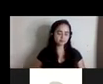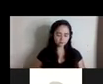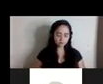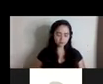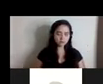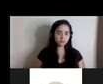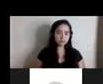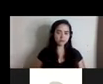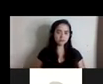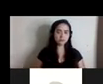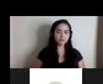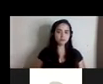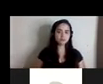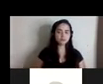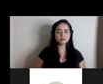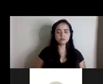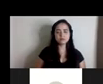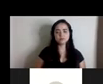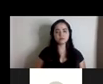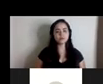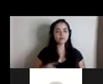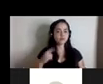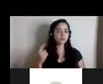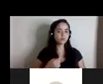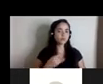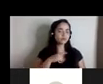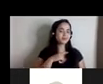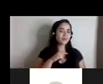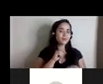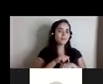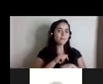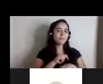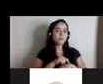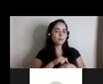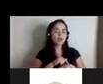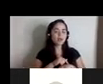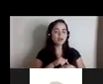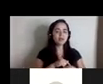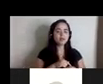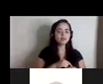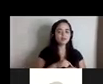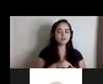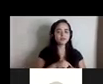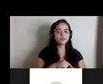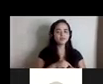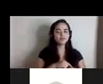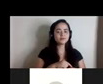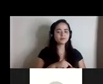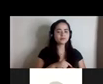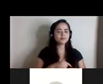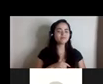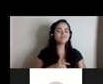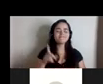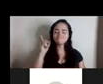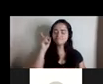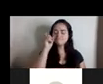E aí a gente tem um lugar, um momento que, apesar de ser um momento trágico, né,